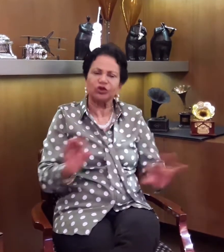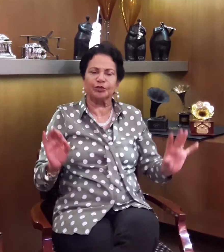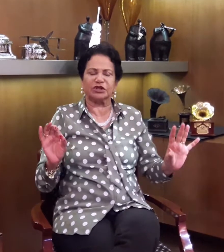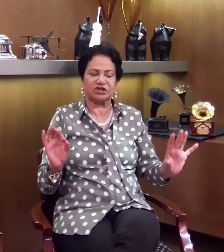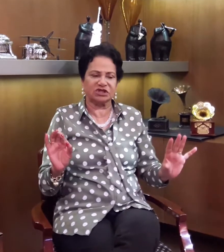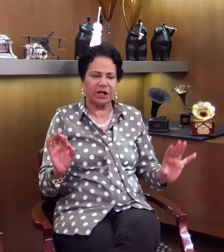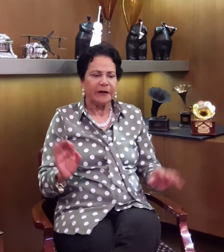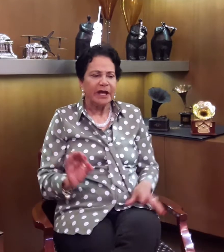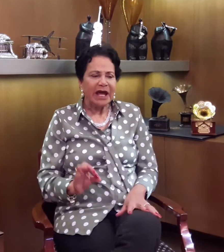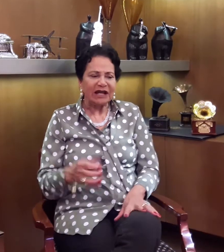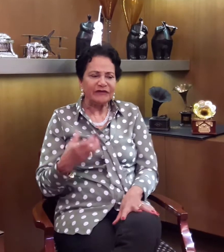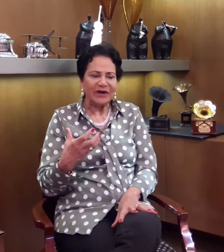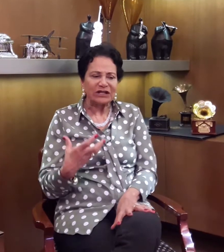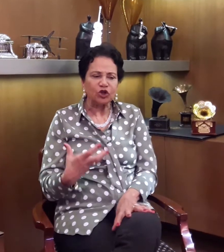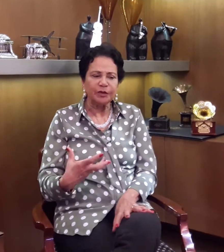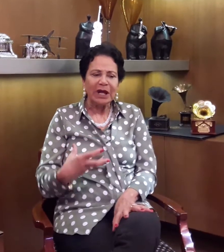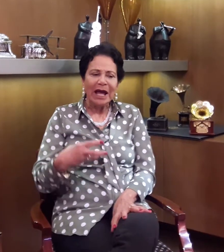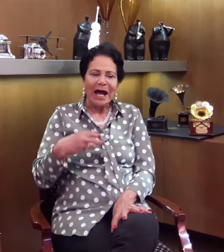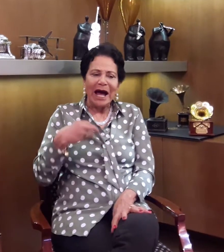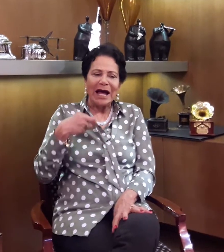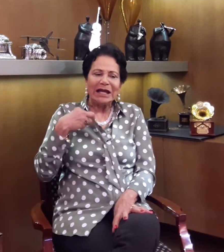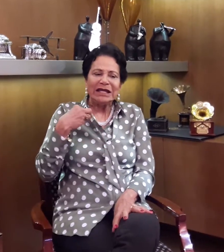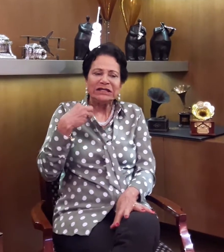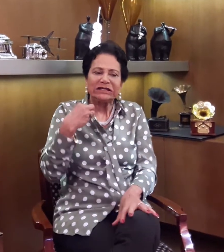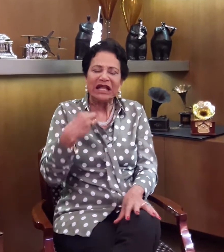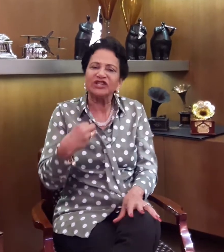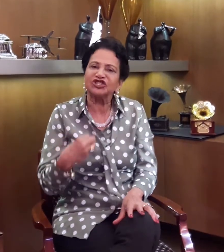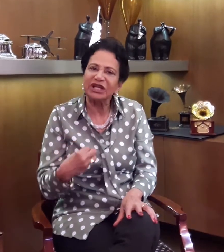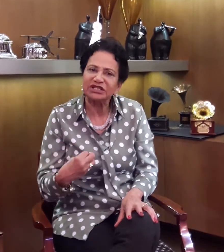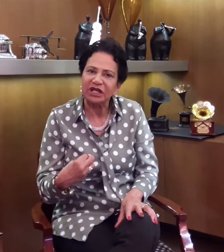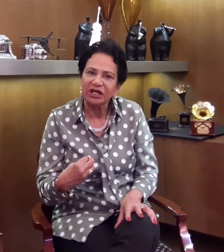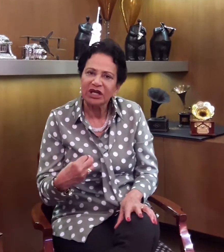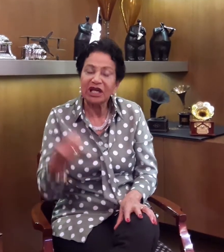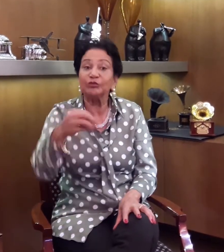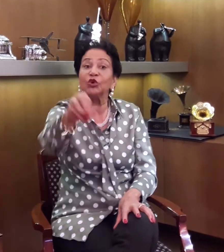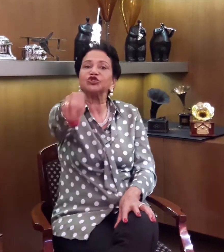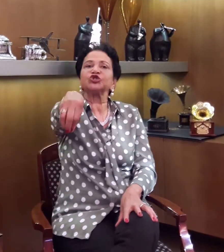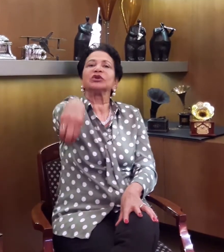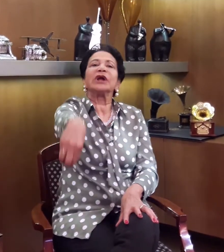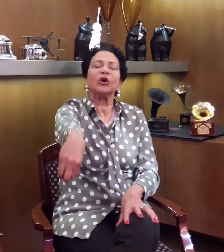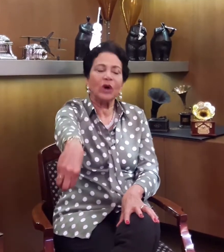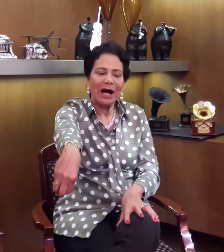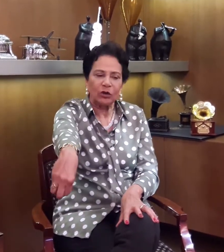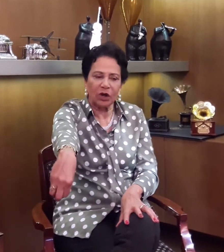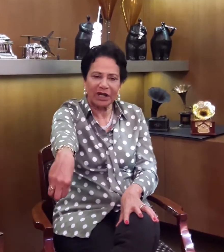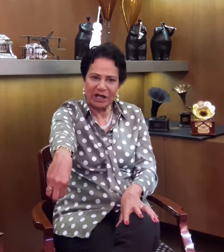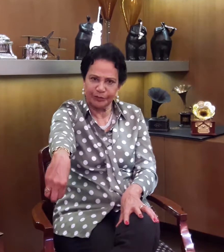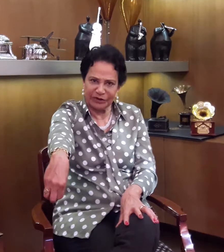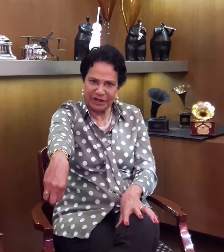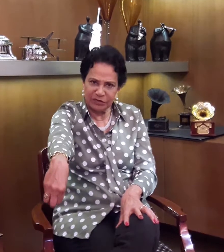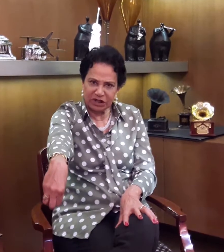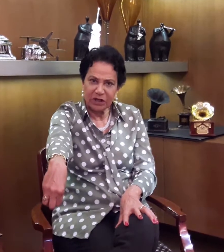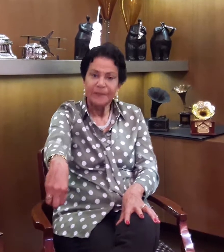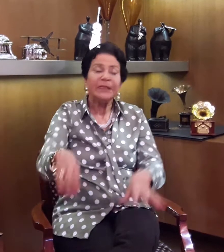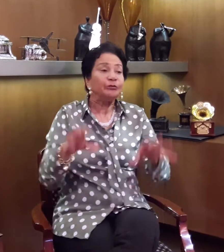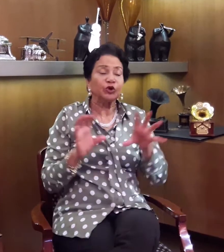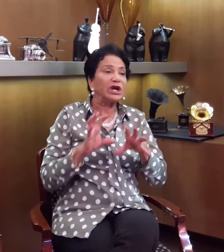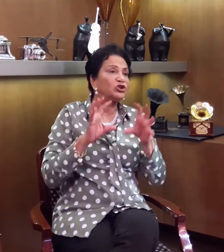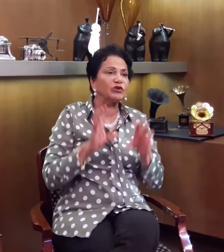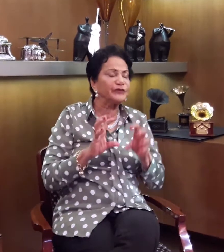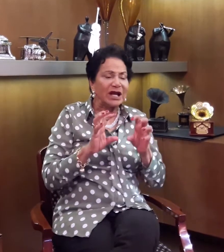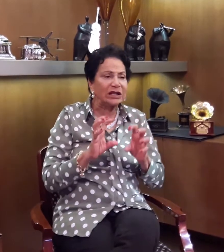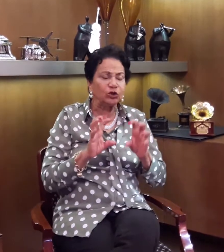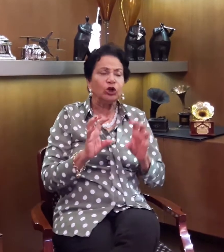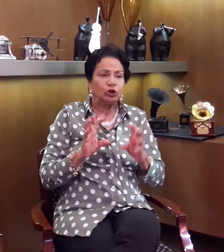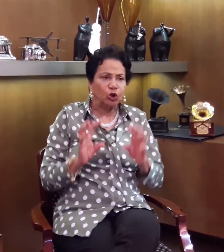maravilhosa, é só o que eu posso dizer. Ela vai falar sobre a inteligência emocional agora na pandemia. Por